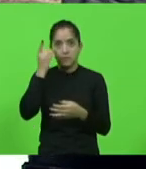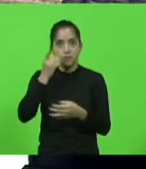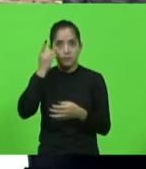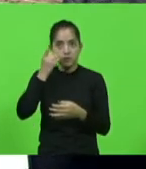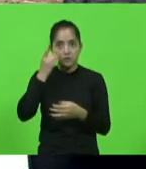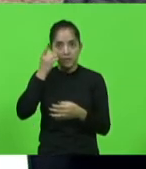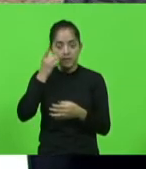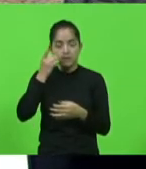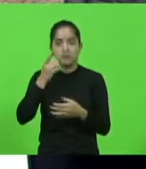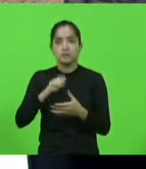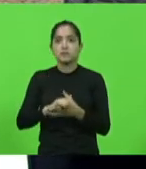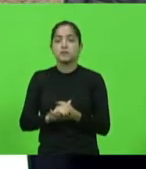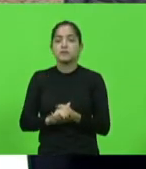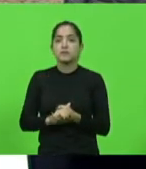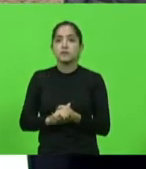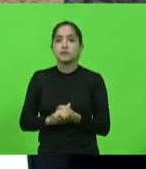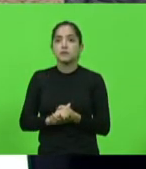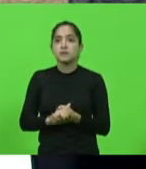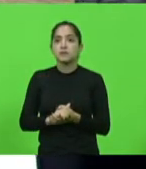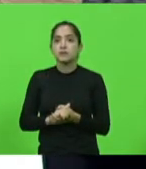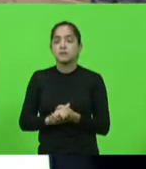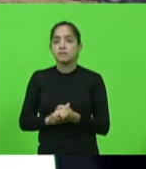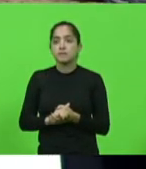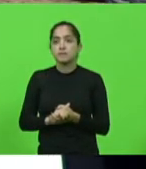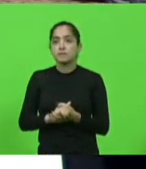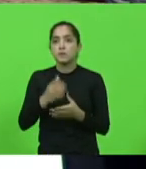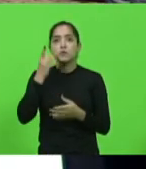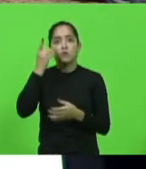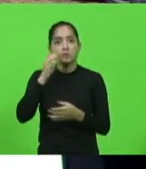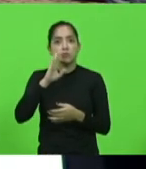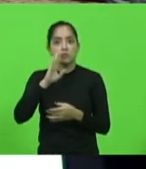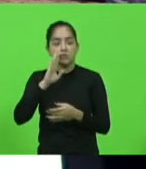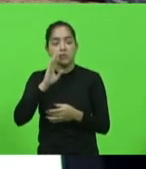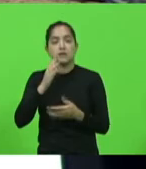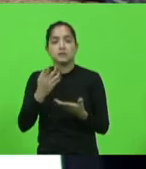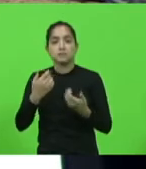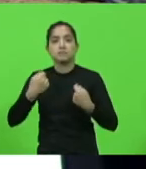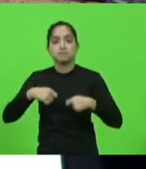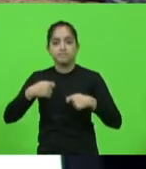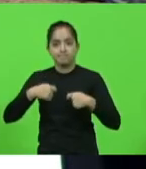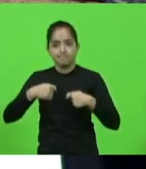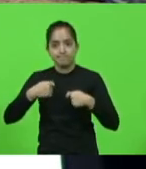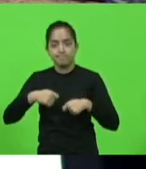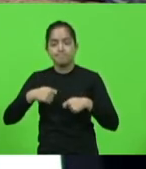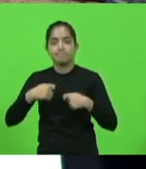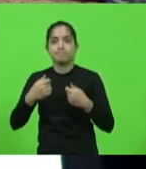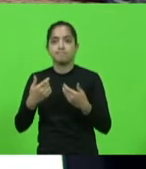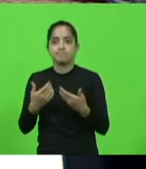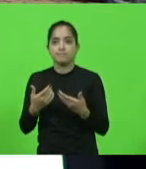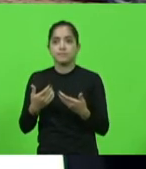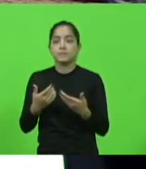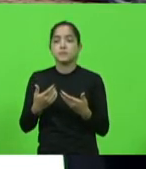coordenador da bancada. Eu acho que o deputado Berlanda tem razão, acho que a gente precisa realmente fazer, deputado